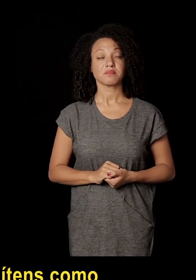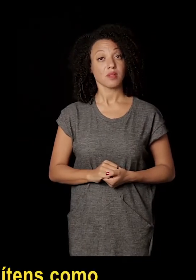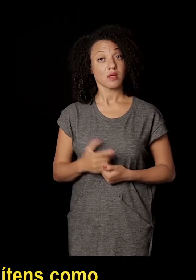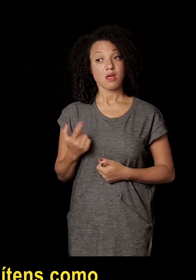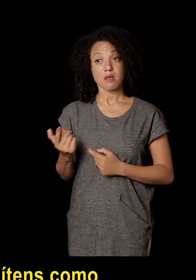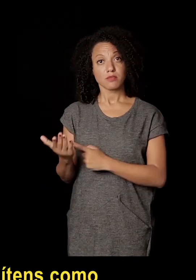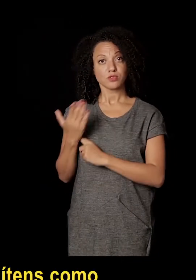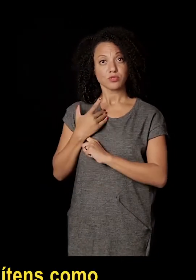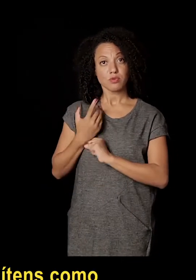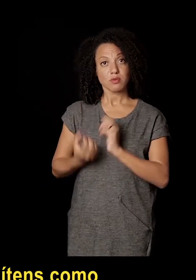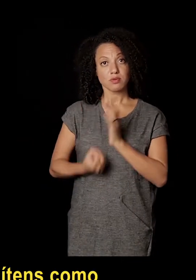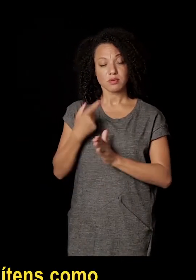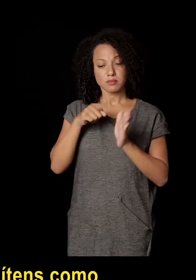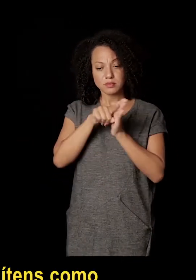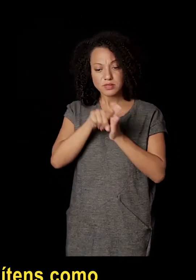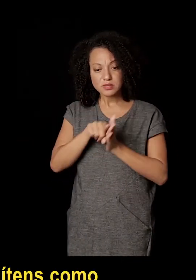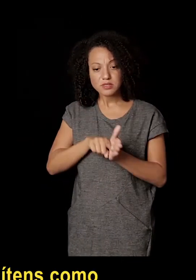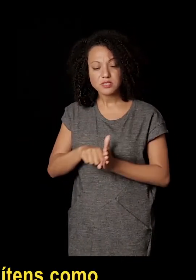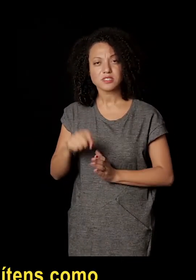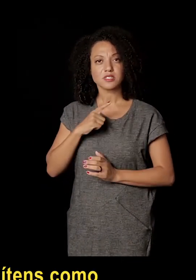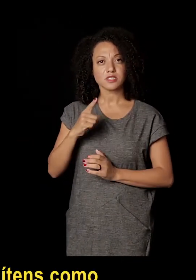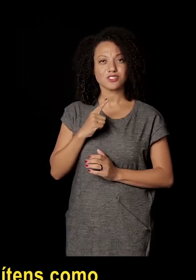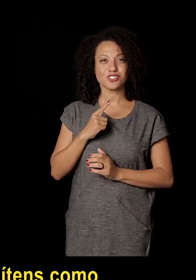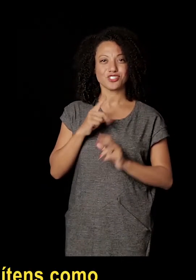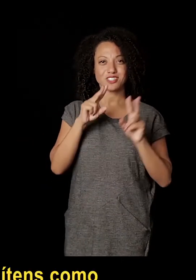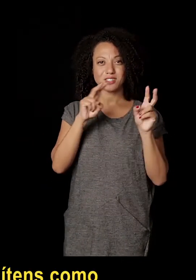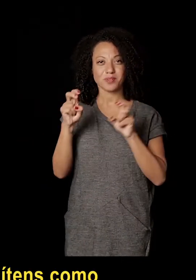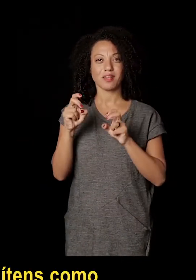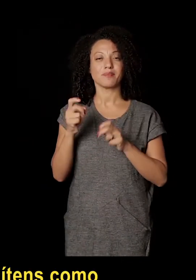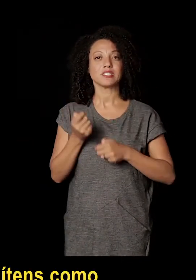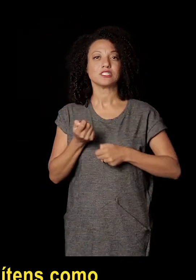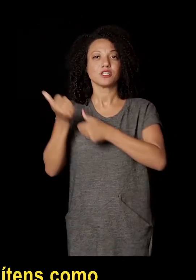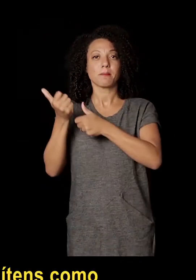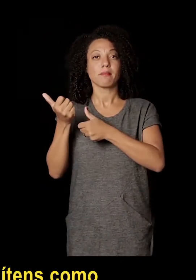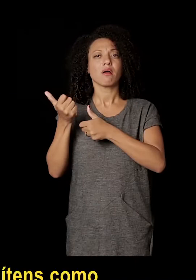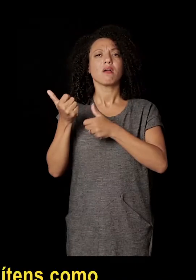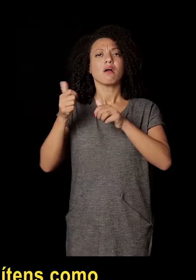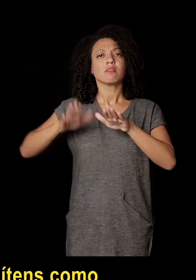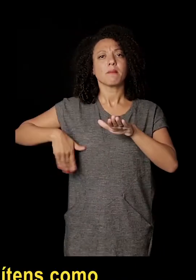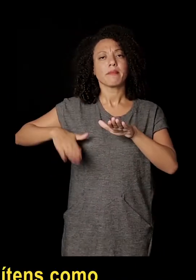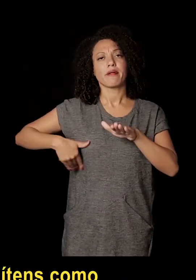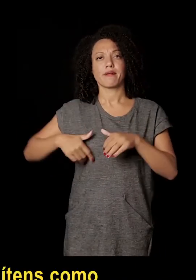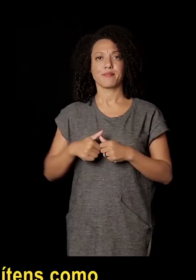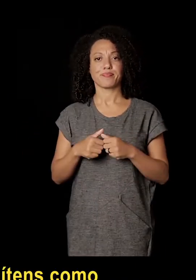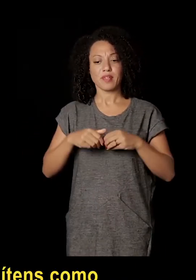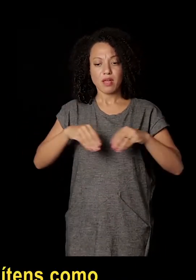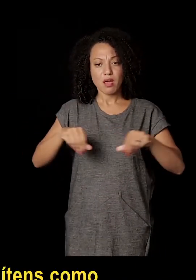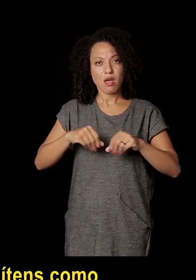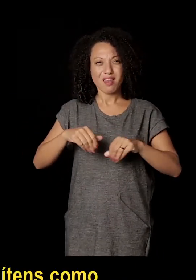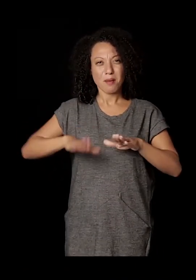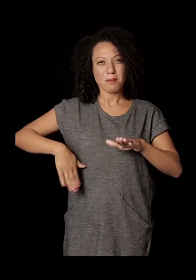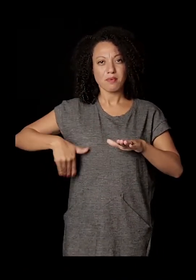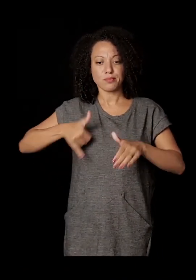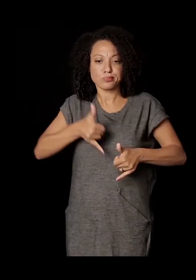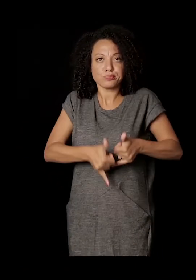uma pesquisa que incluía alguns itens como champanhe na praia, salto alto na areia.